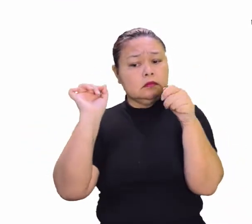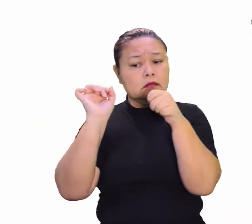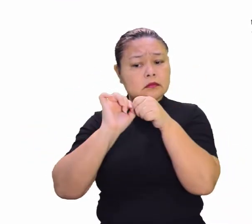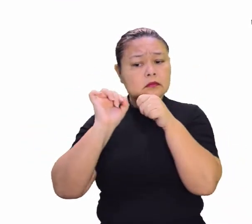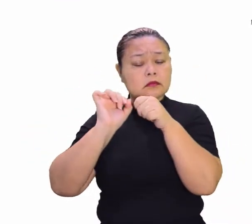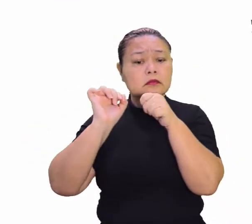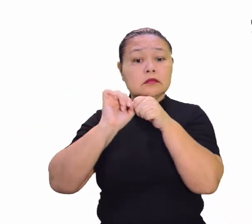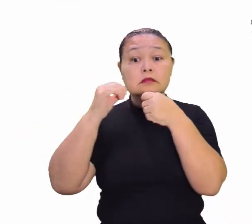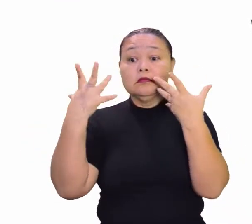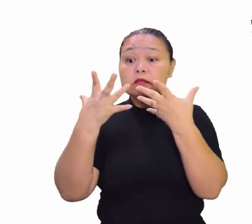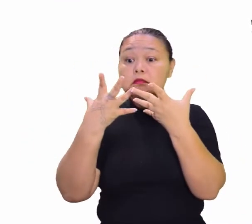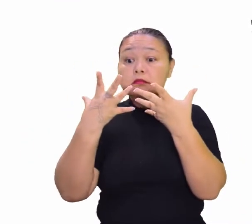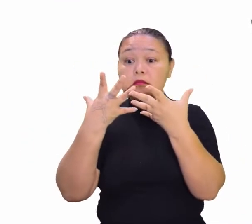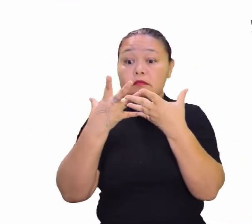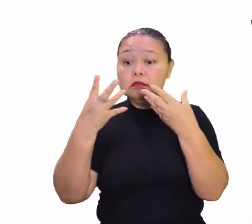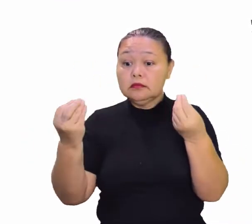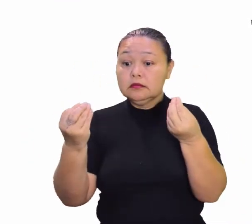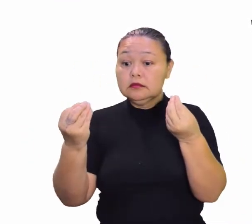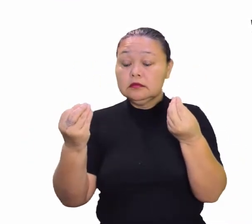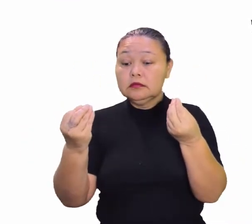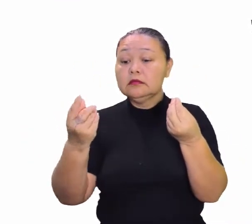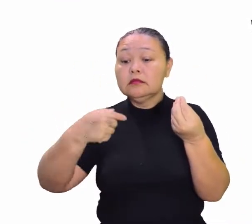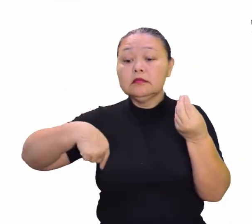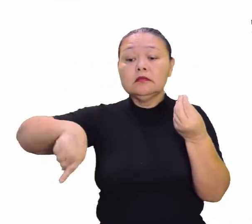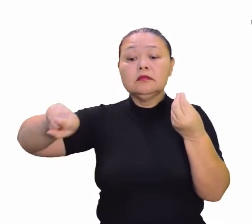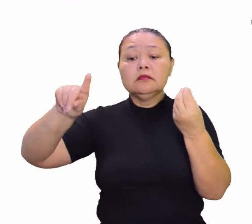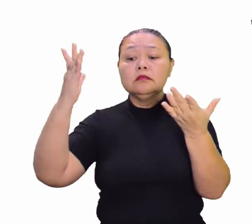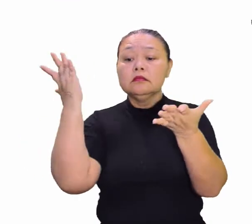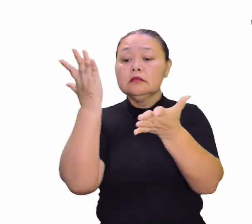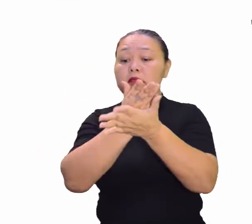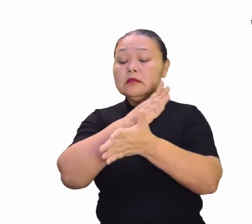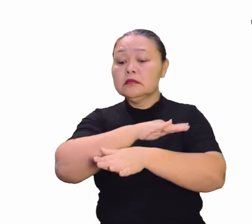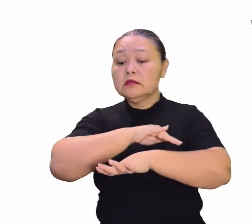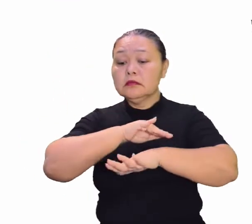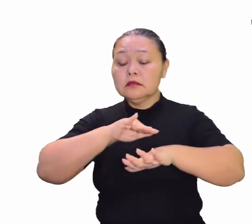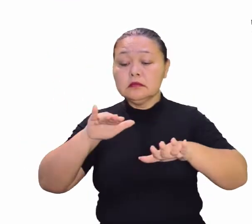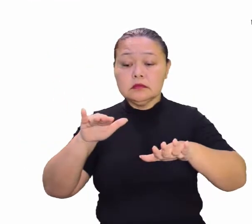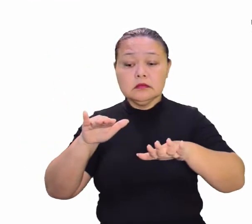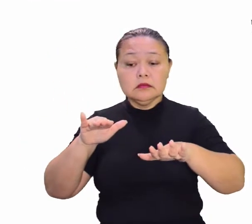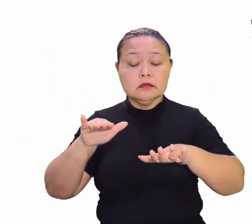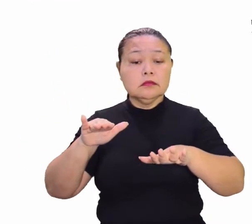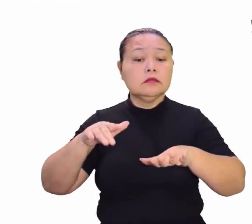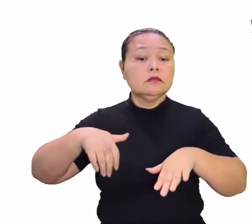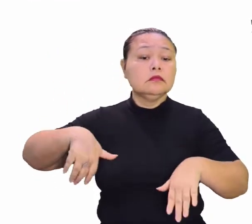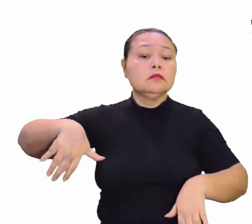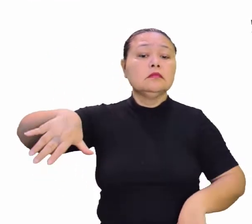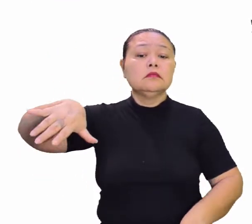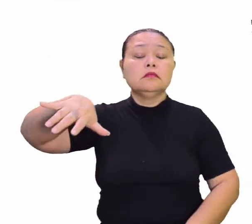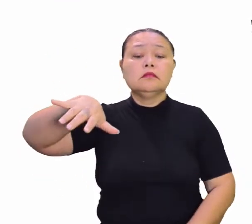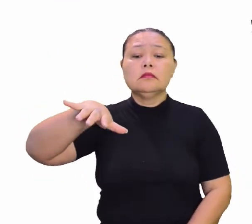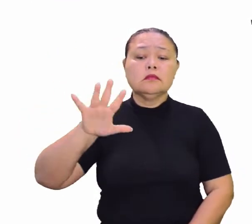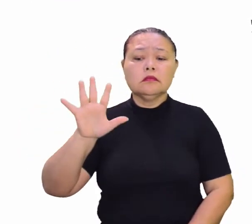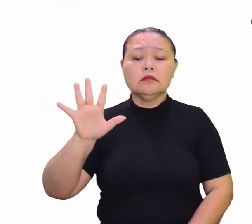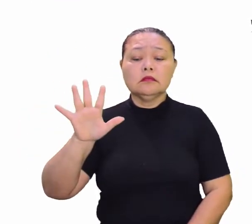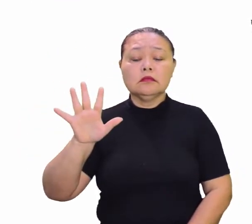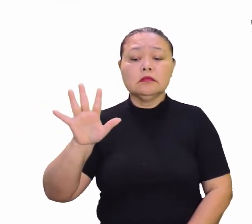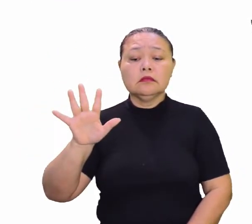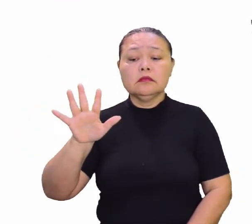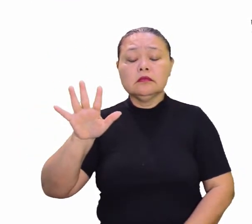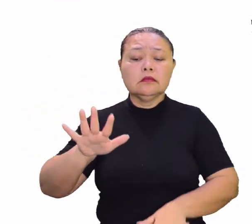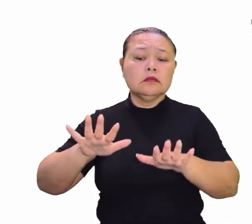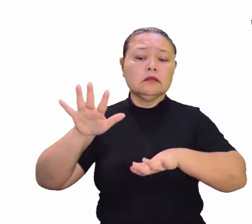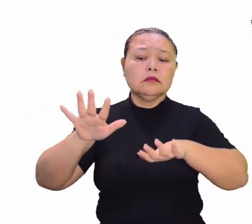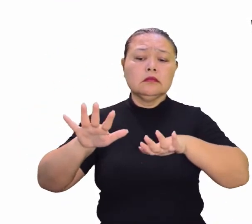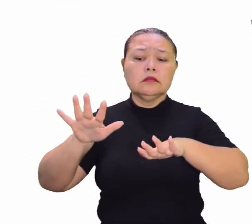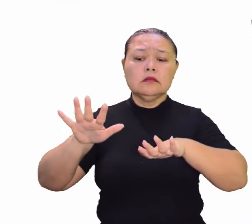que eles sumam. Eles foram extintos. Eles foram tipo assim,